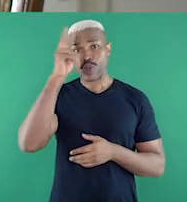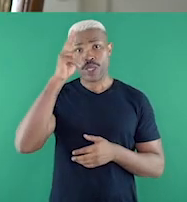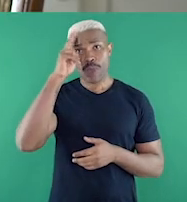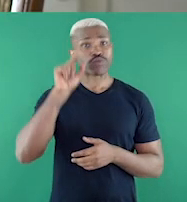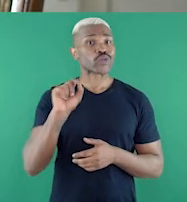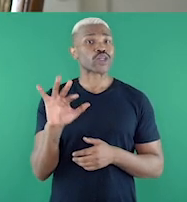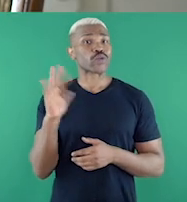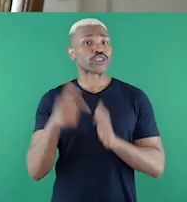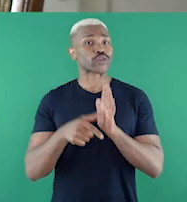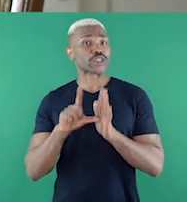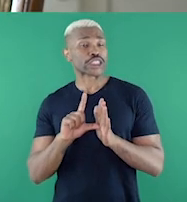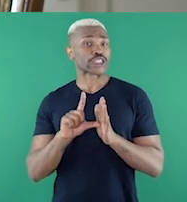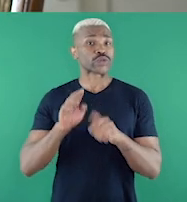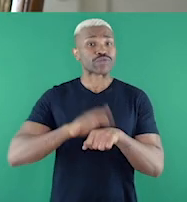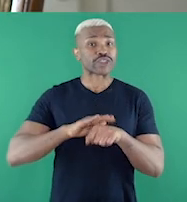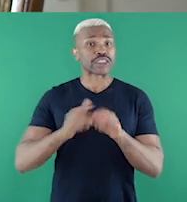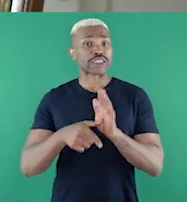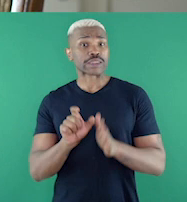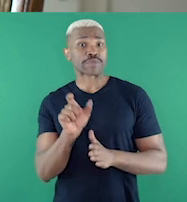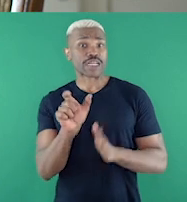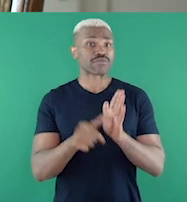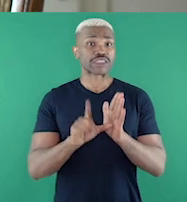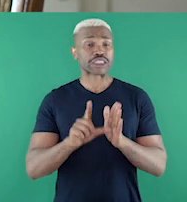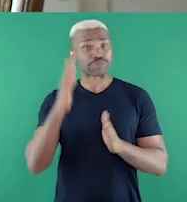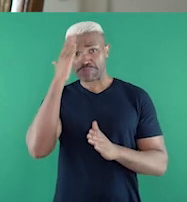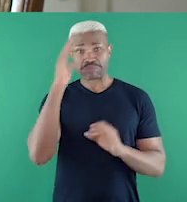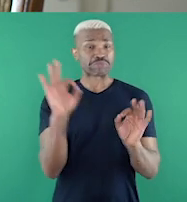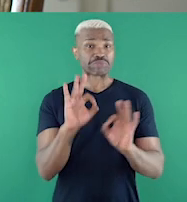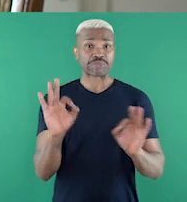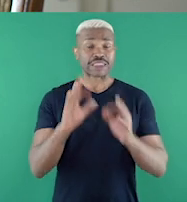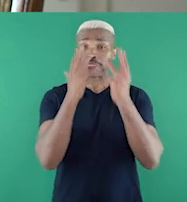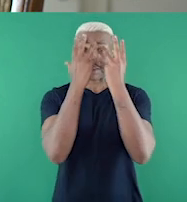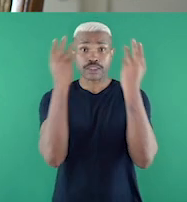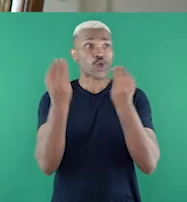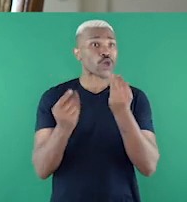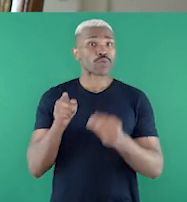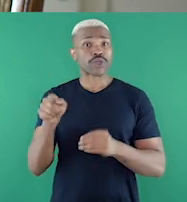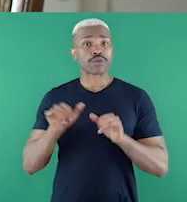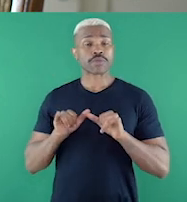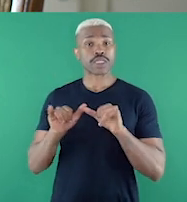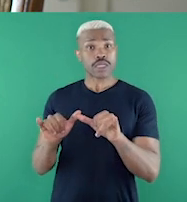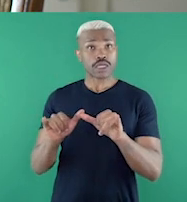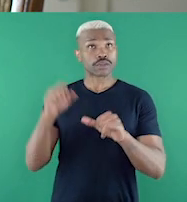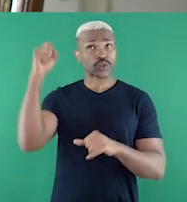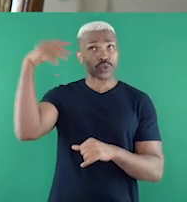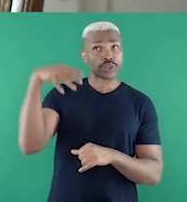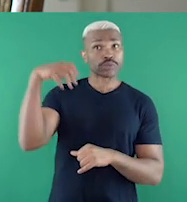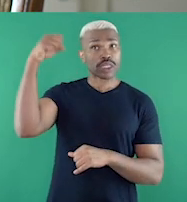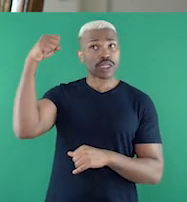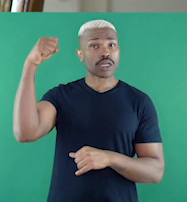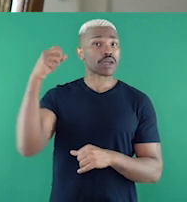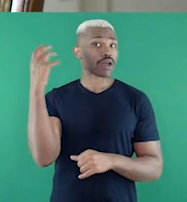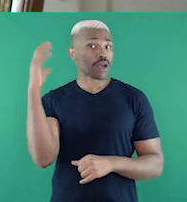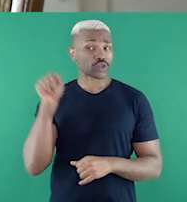anterior, do gesto anterior, da palavra anterior. Esqueceu-se de como ir ao mercado, apagar a luz, ligar